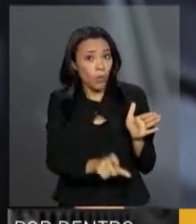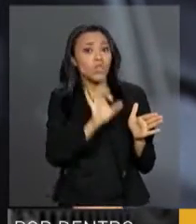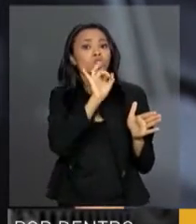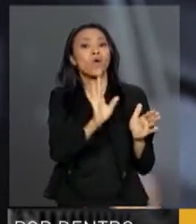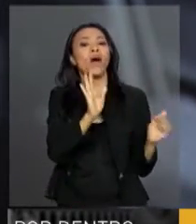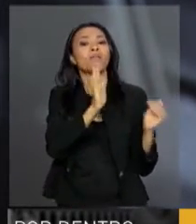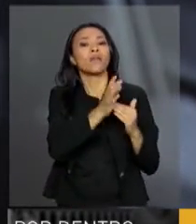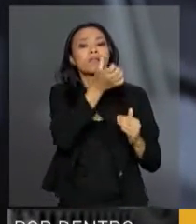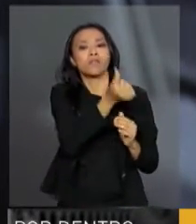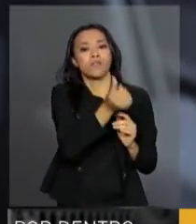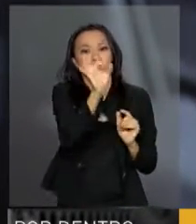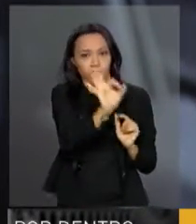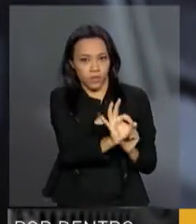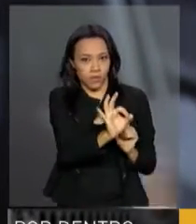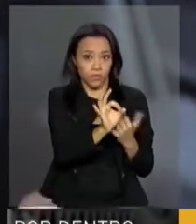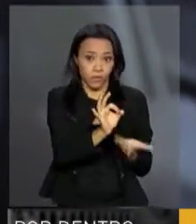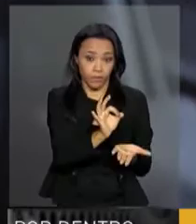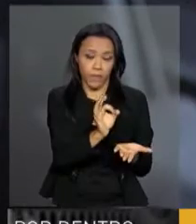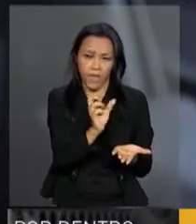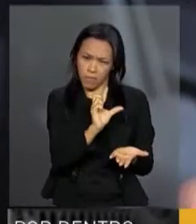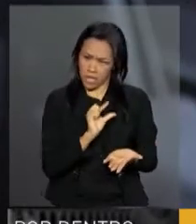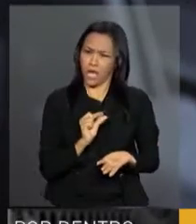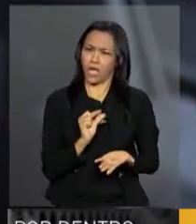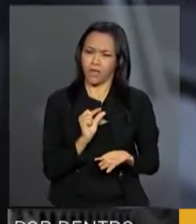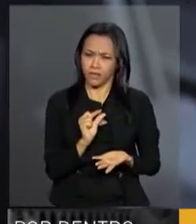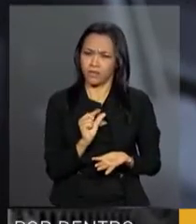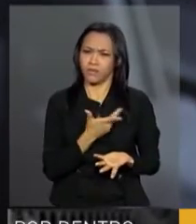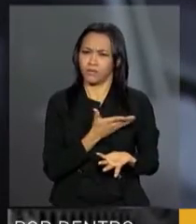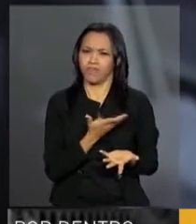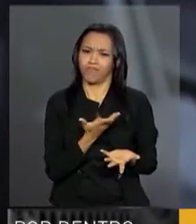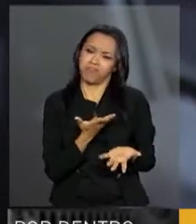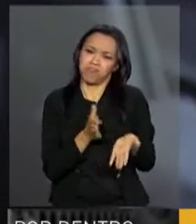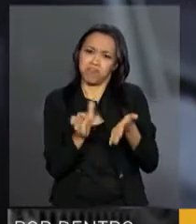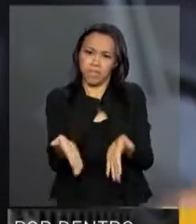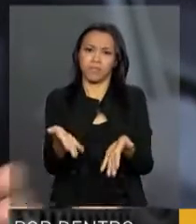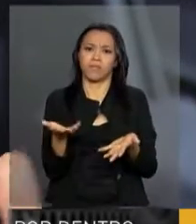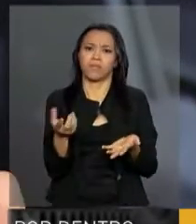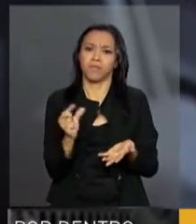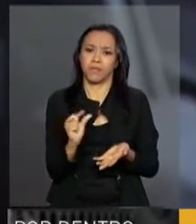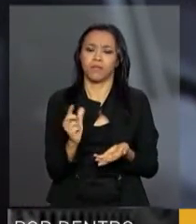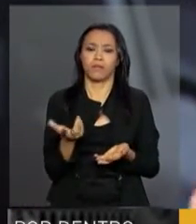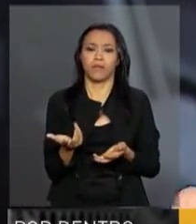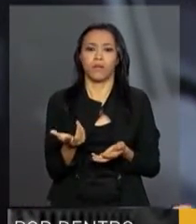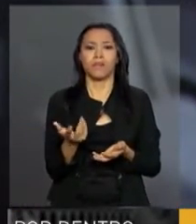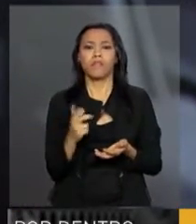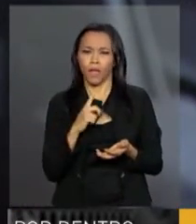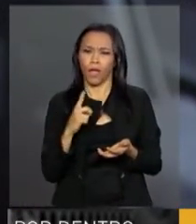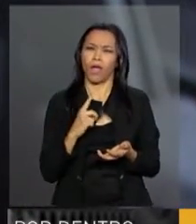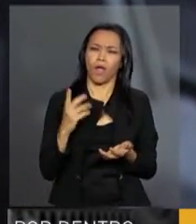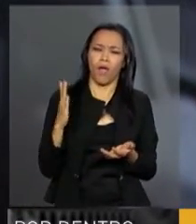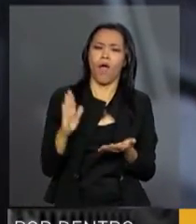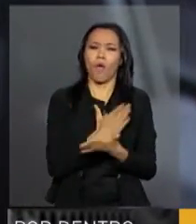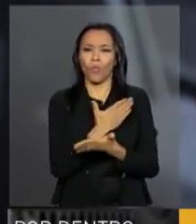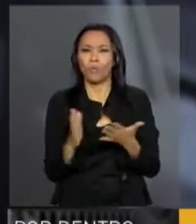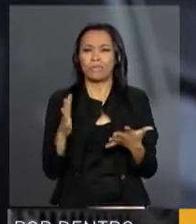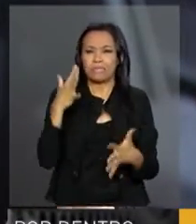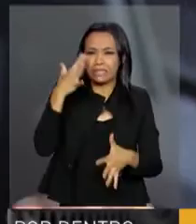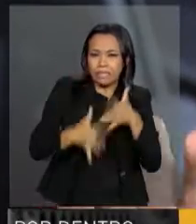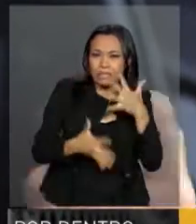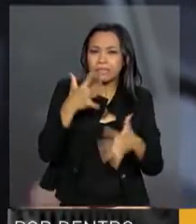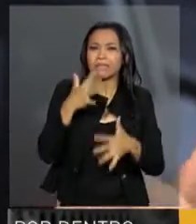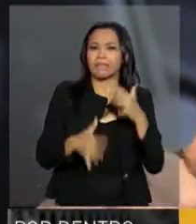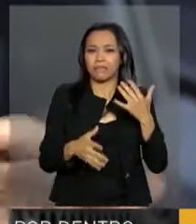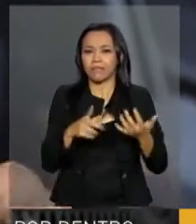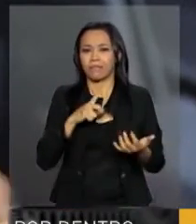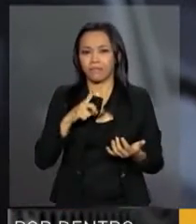até 6%. Agora, é pequena essa participação. Existem algumas dificuldades e talvez